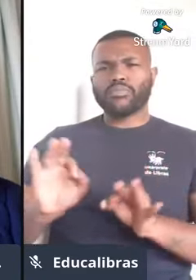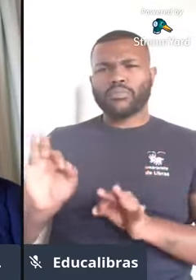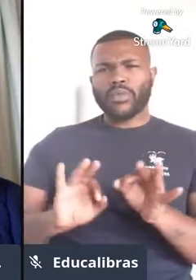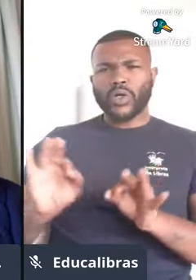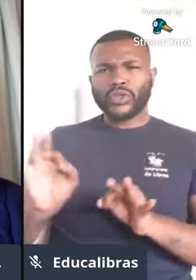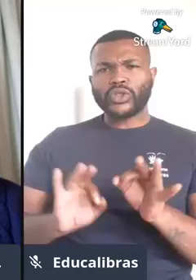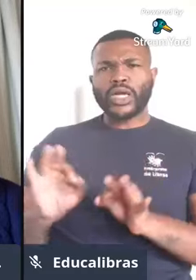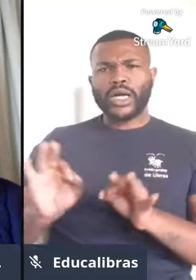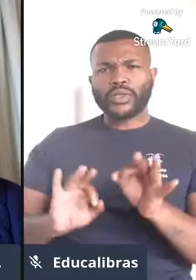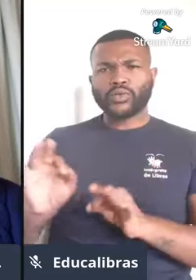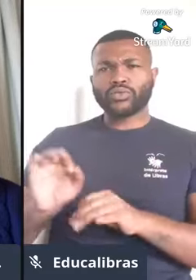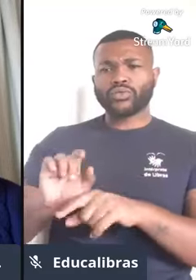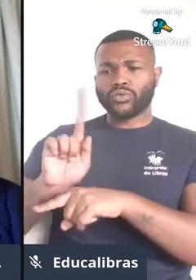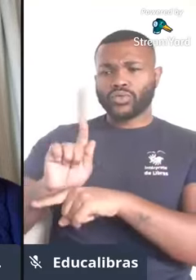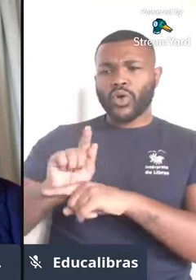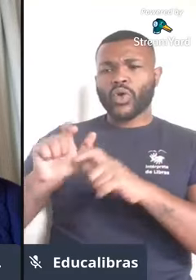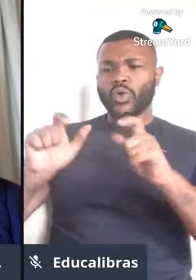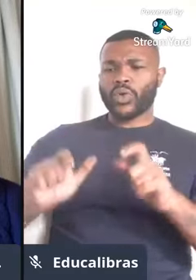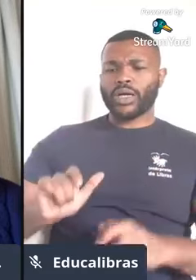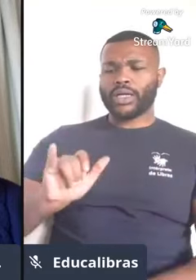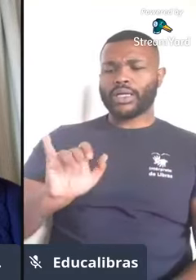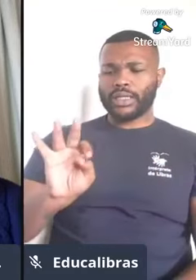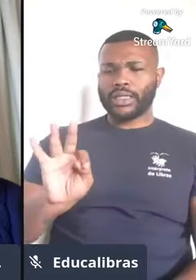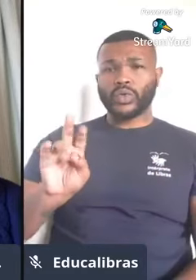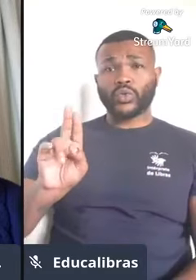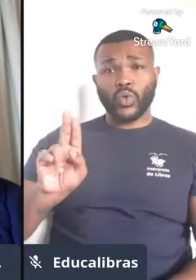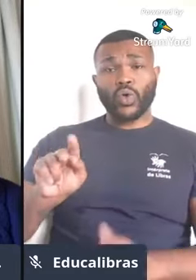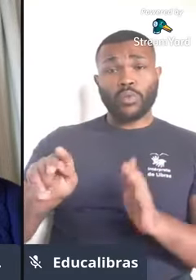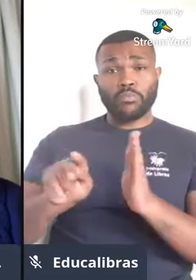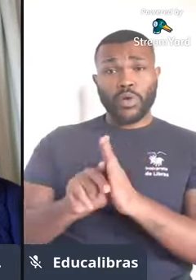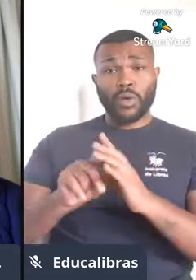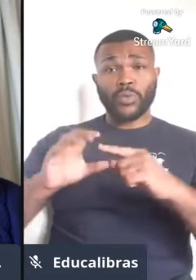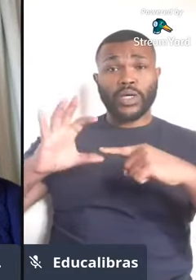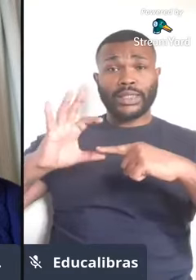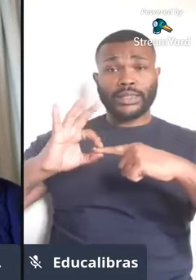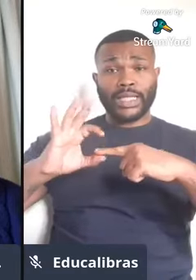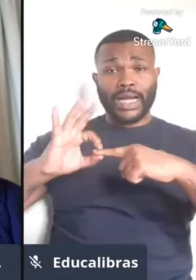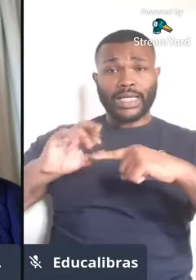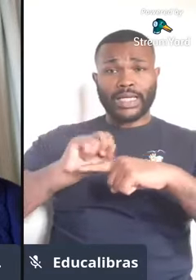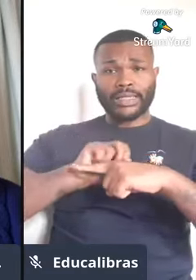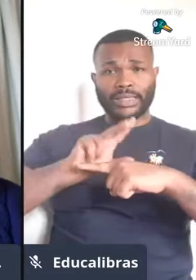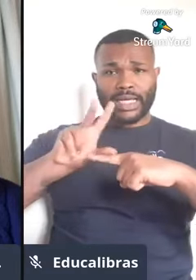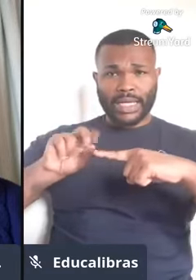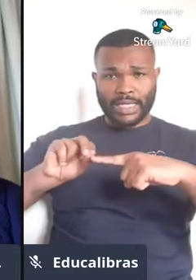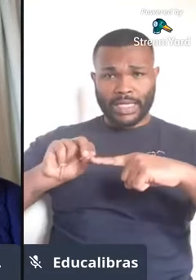em Itu, lá pelo SENAC, onde os aprendizes